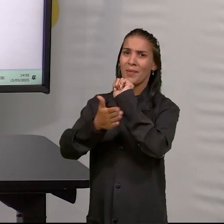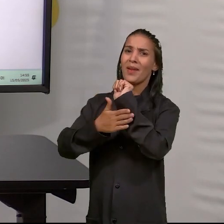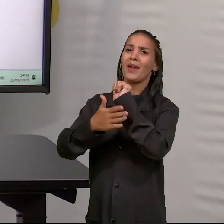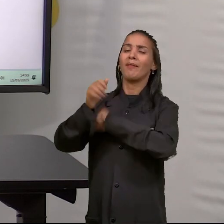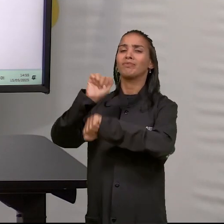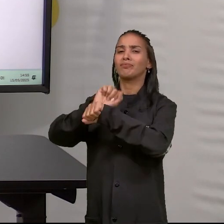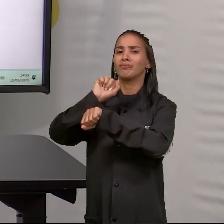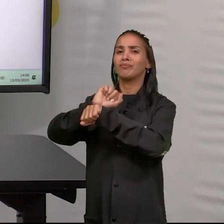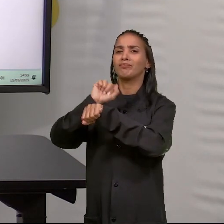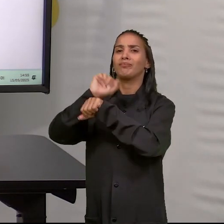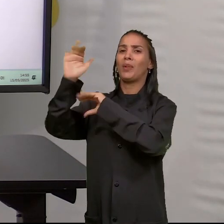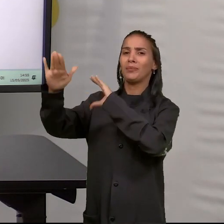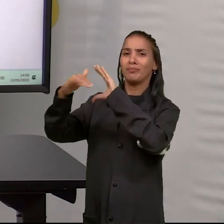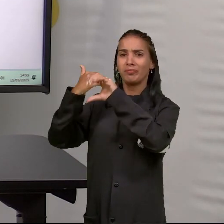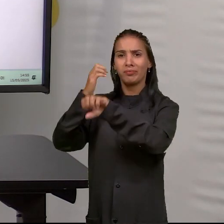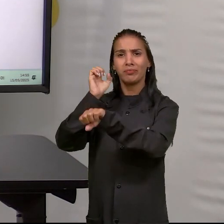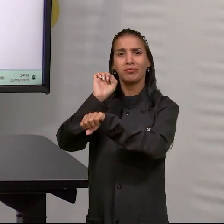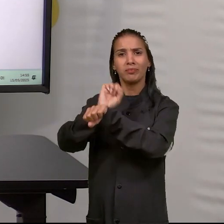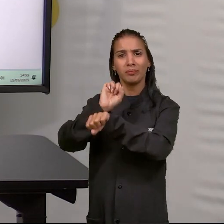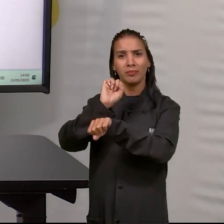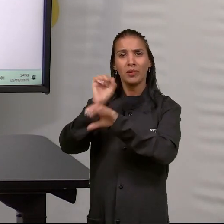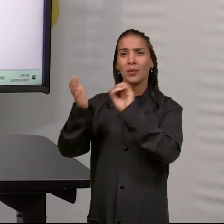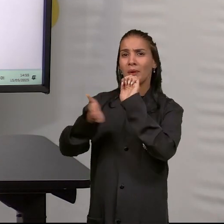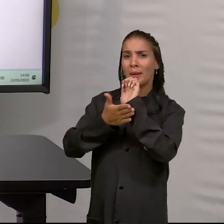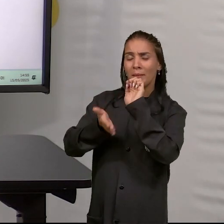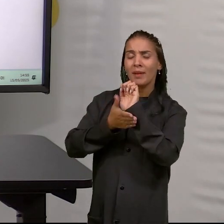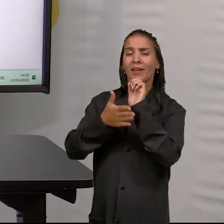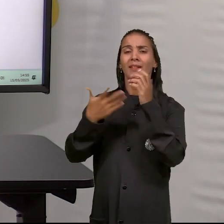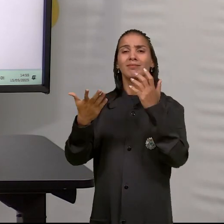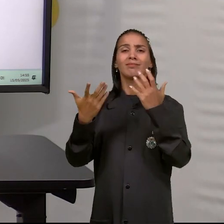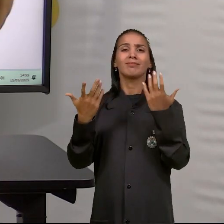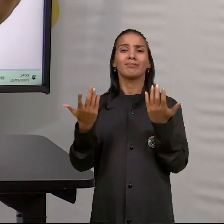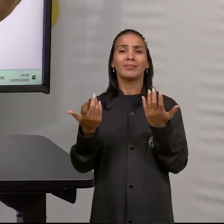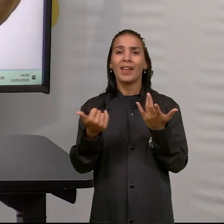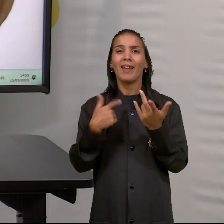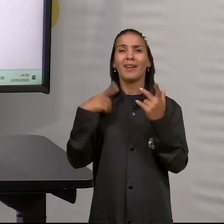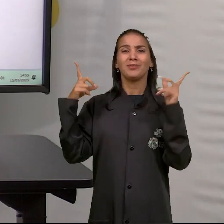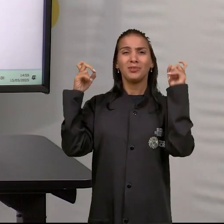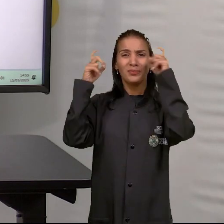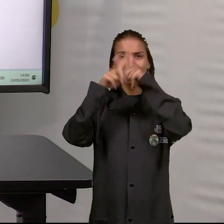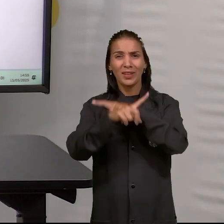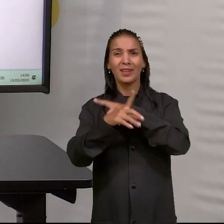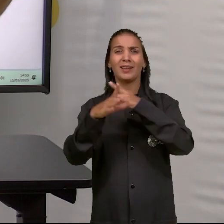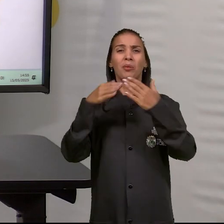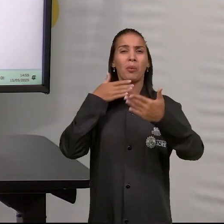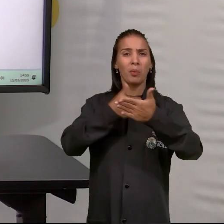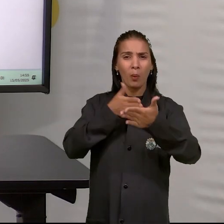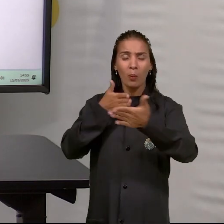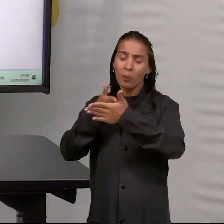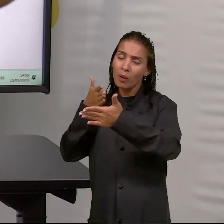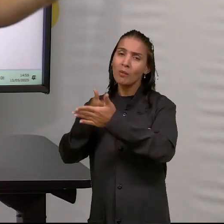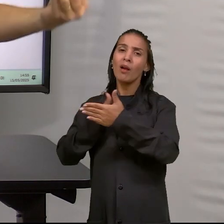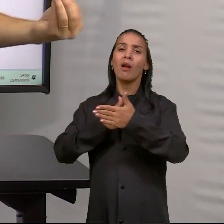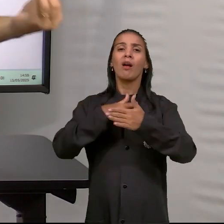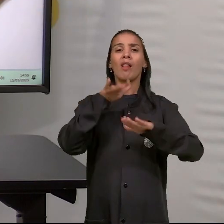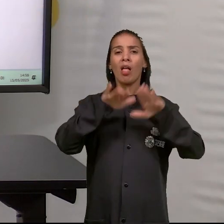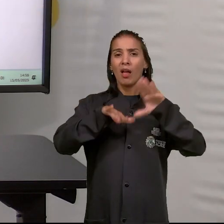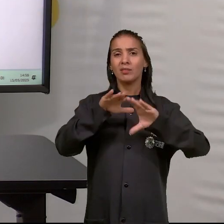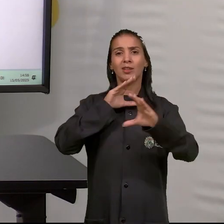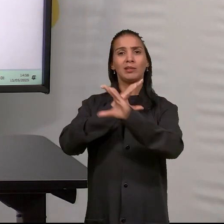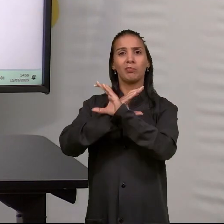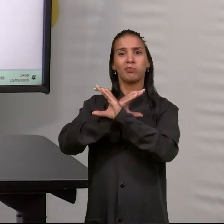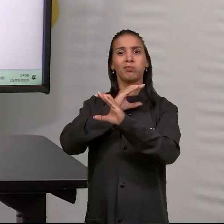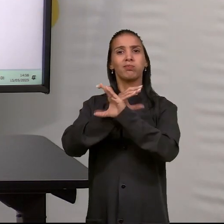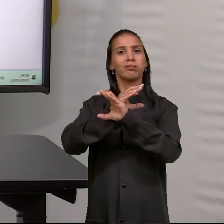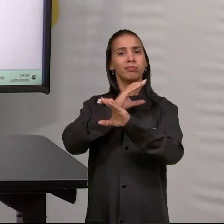documento no SEI, tá? Você vai acabar tendo mais trabalho para fazer esse trâmite de você mandar um e-mail ou mandar um WhatsApp, trazer